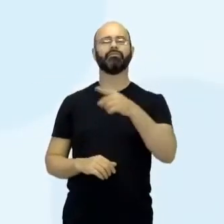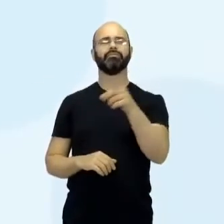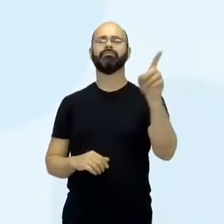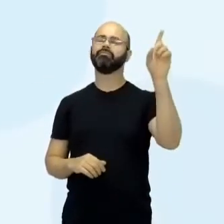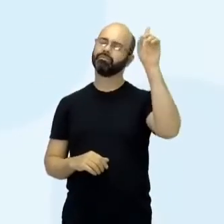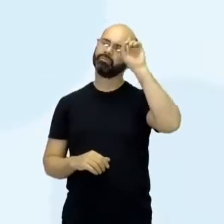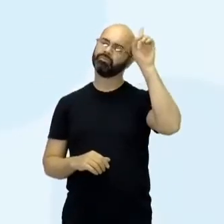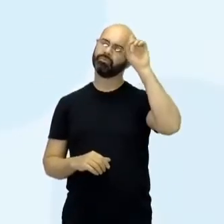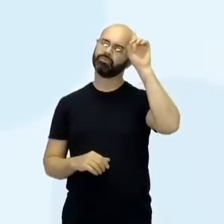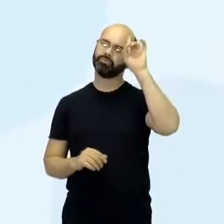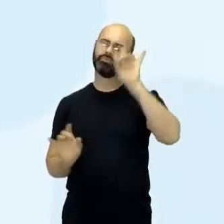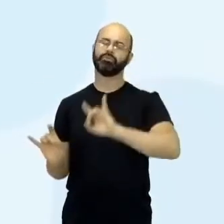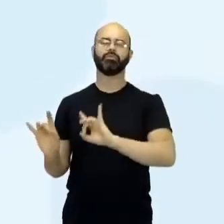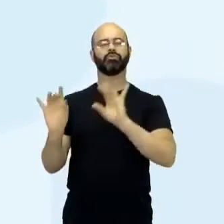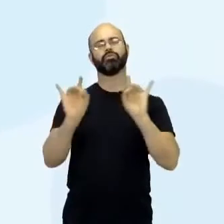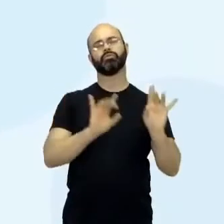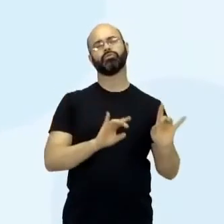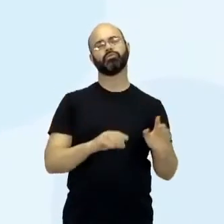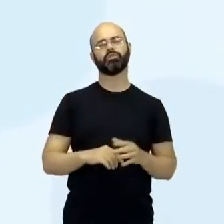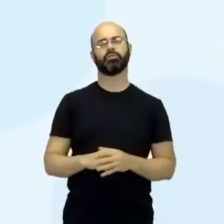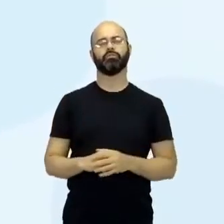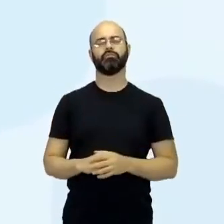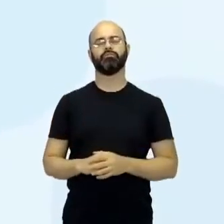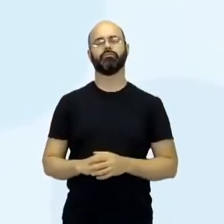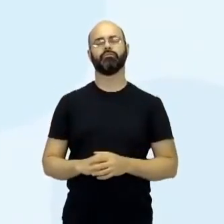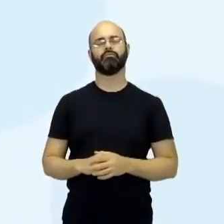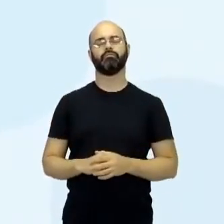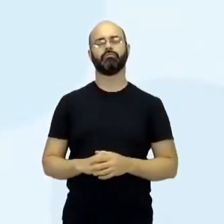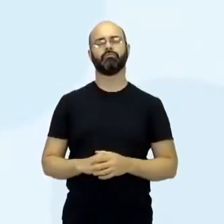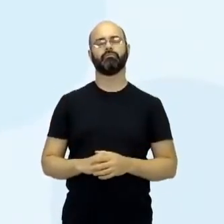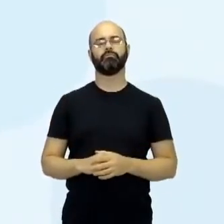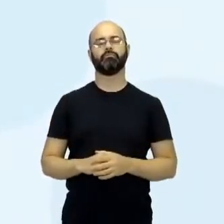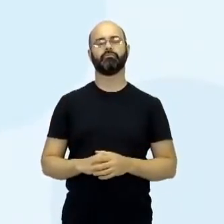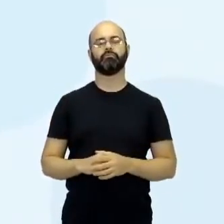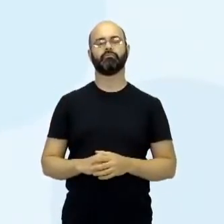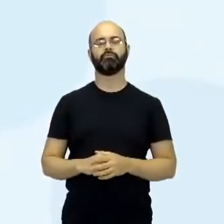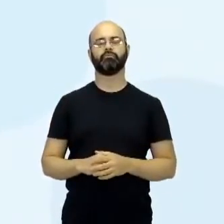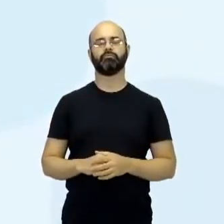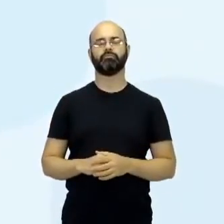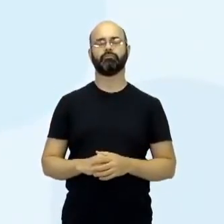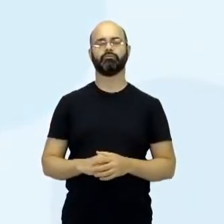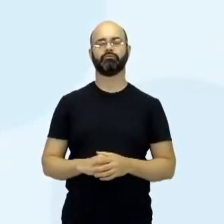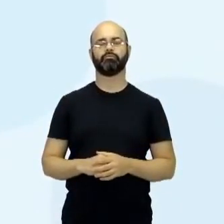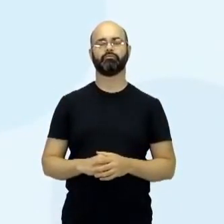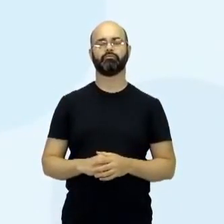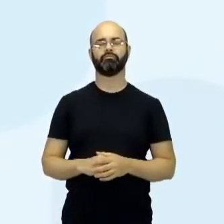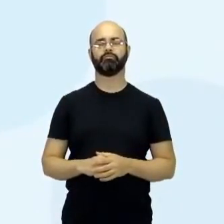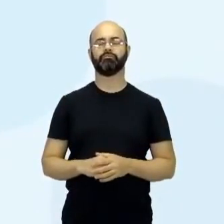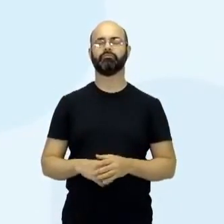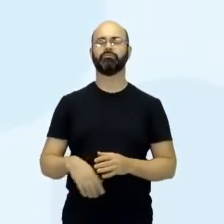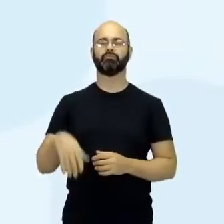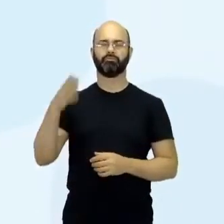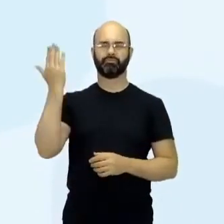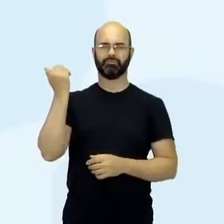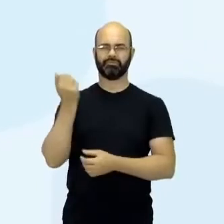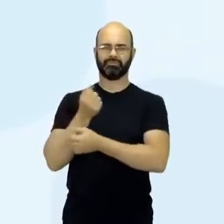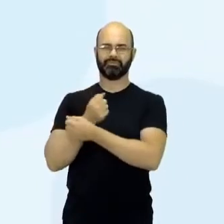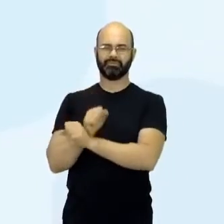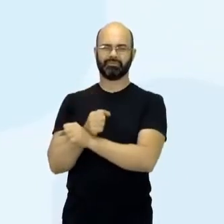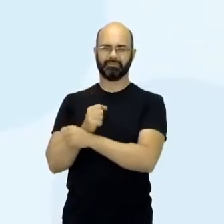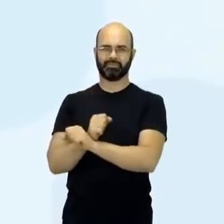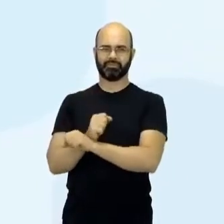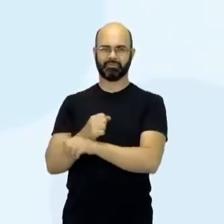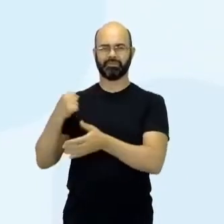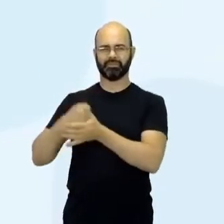dia, você consegue perceber a permanência das formas de resistência